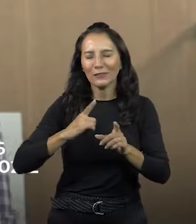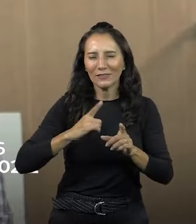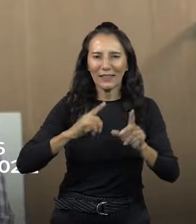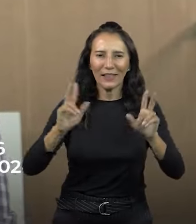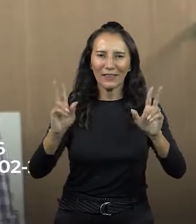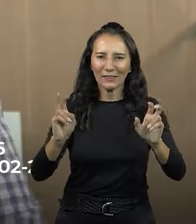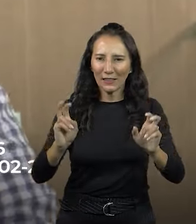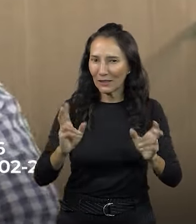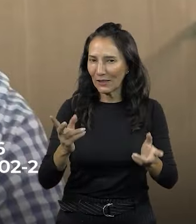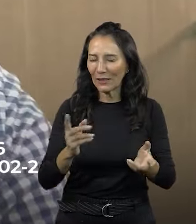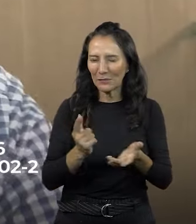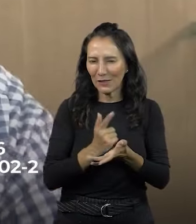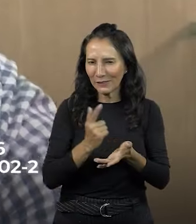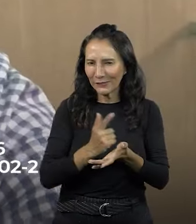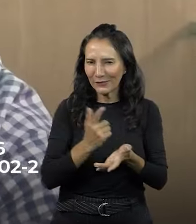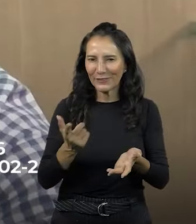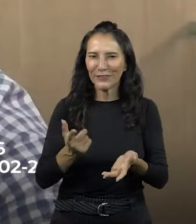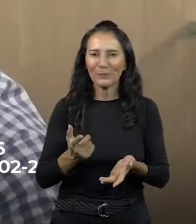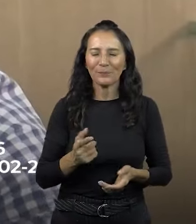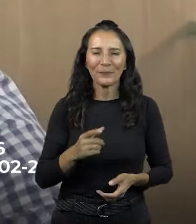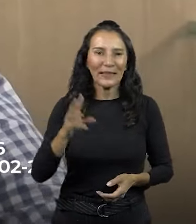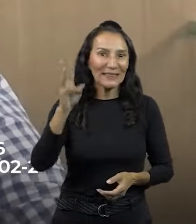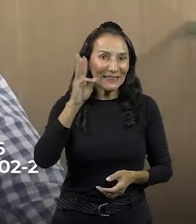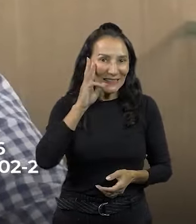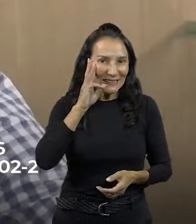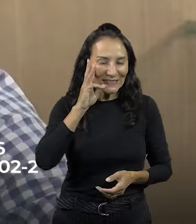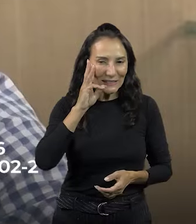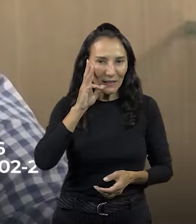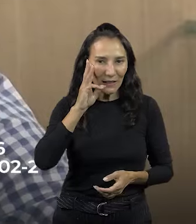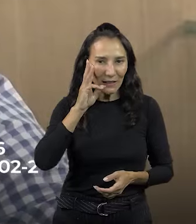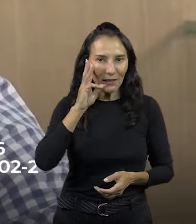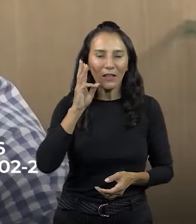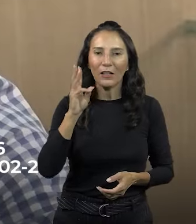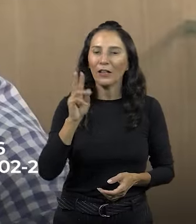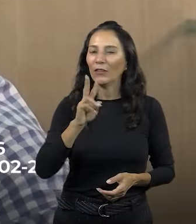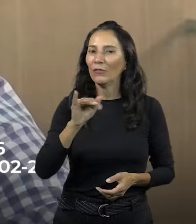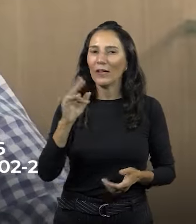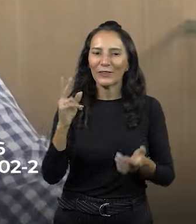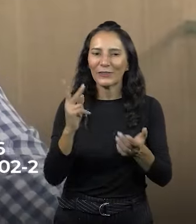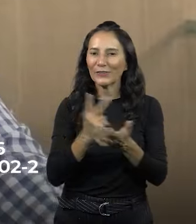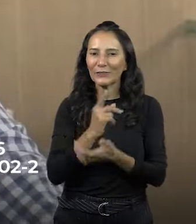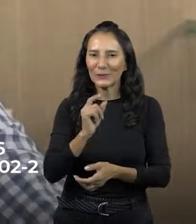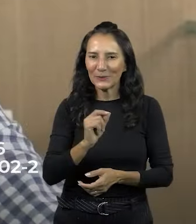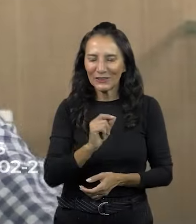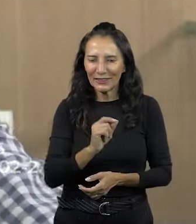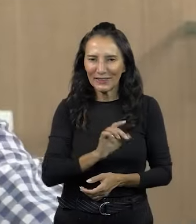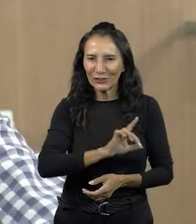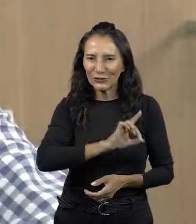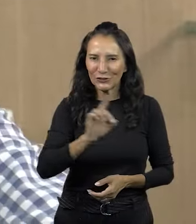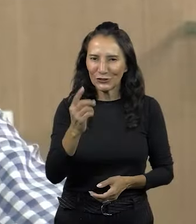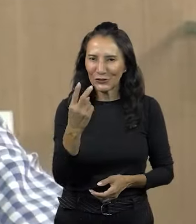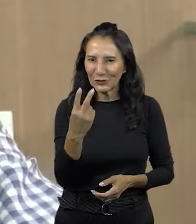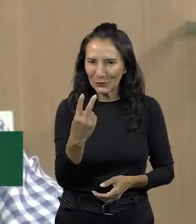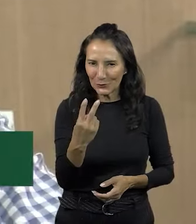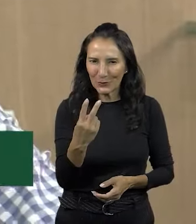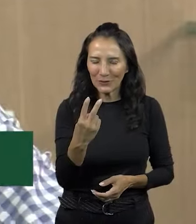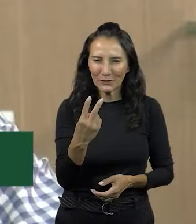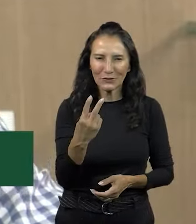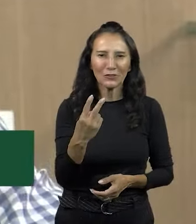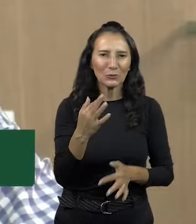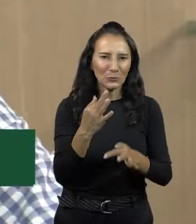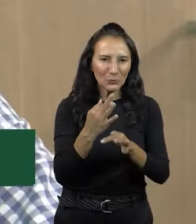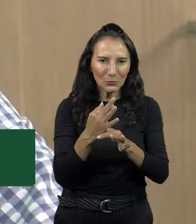Samir Mustafá terça-feira agora de Junho terça-feira dia 2 ele é um